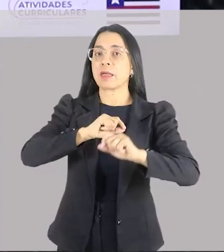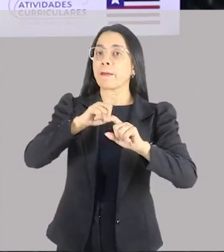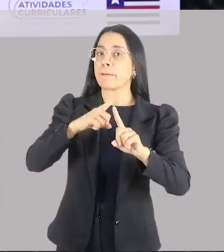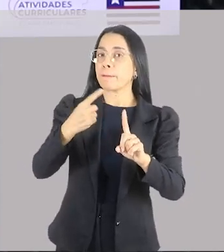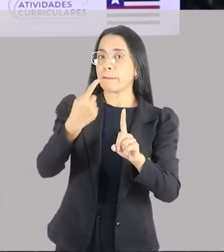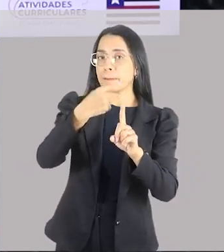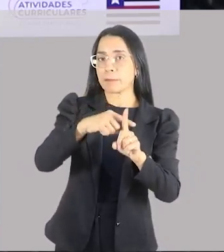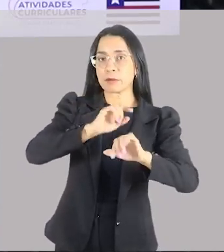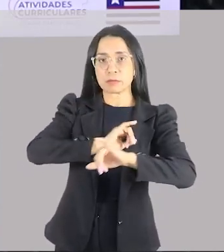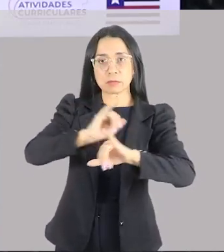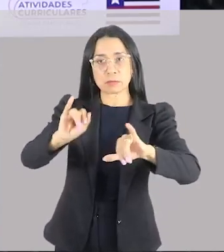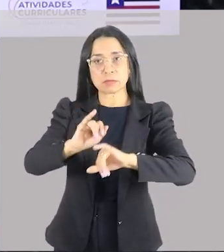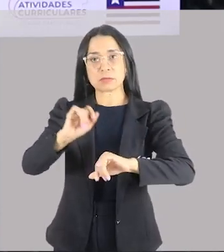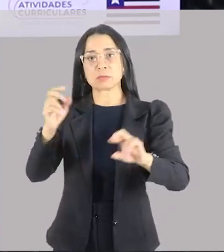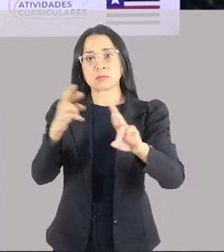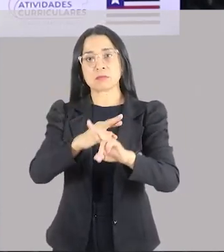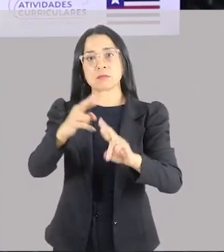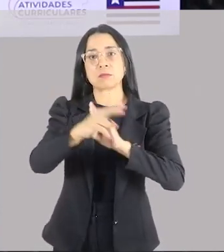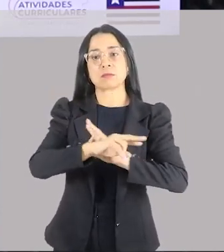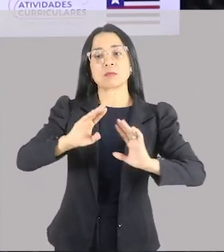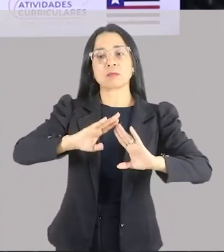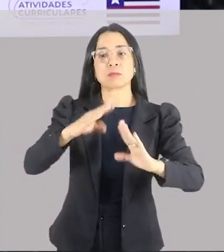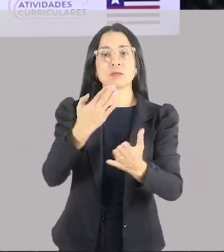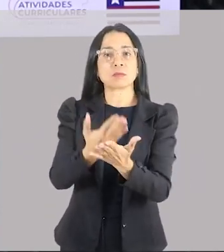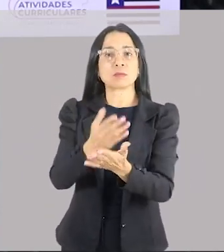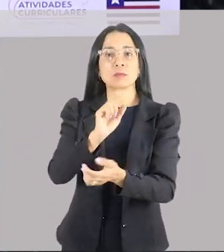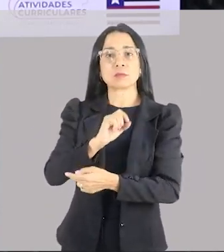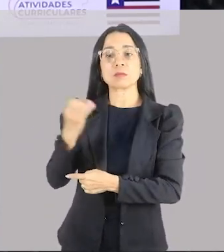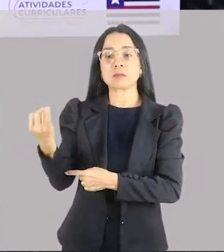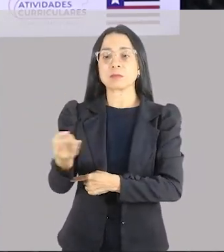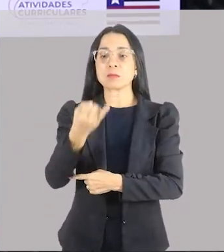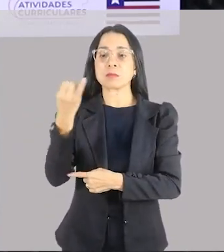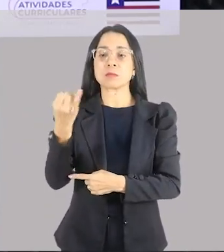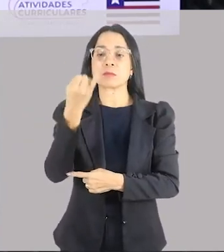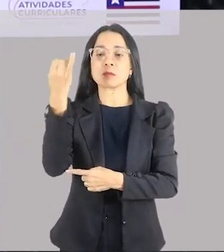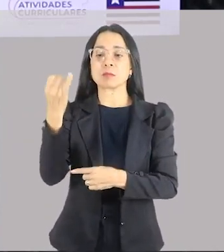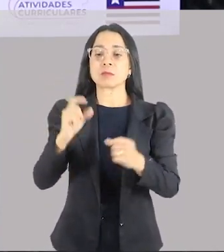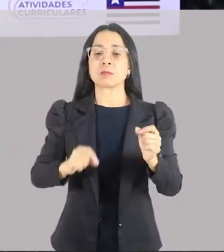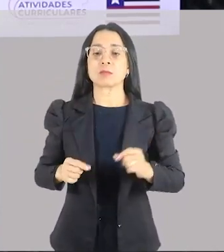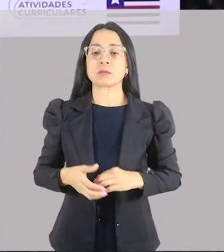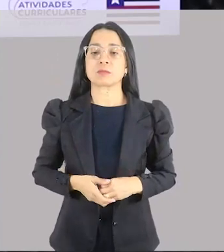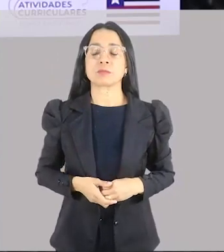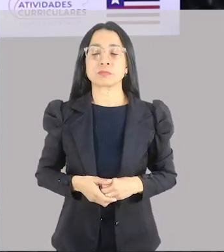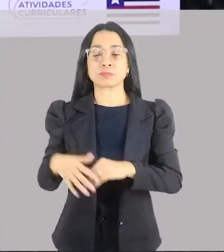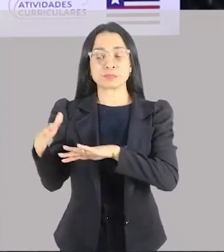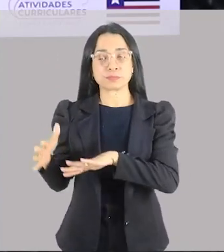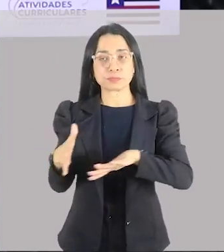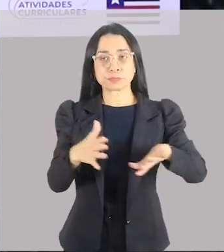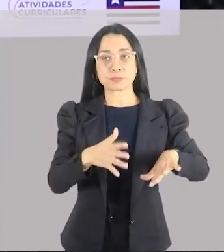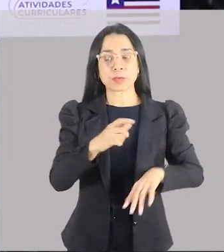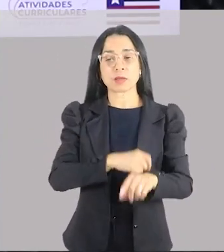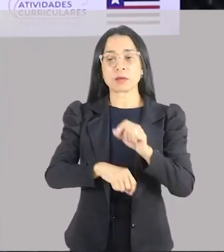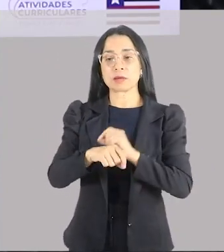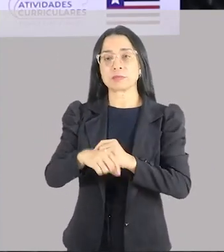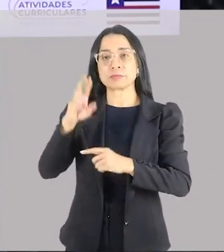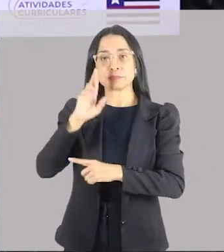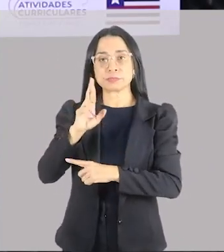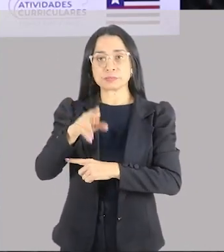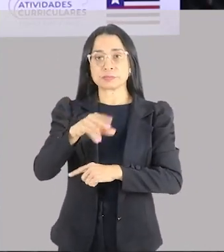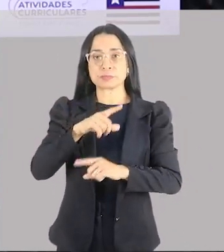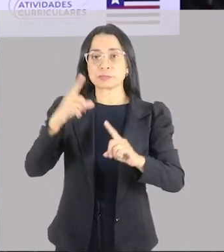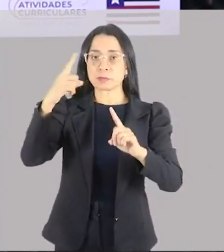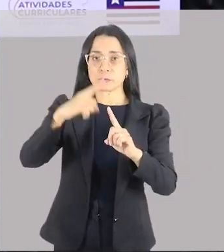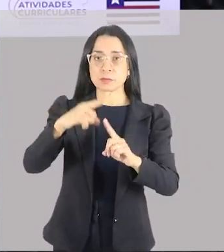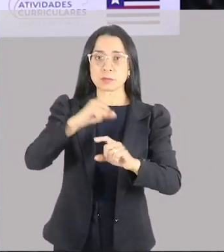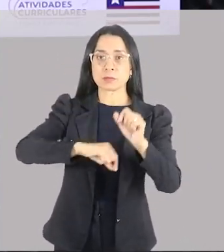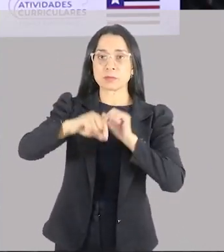escola que é fundamental, certo? Beleza, vamos. O racionalismo, ele é